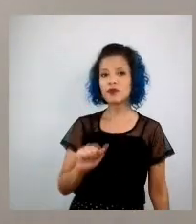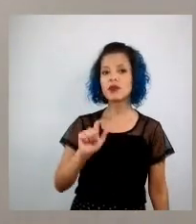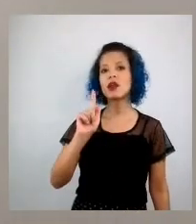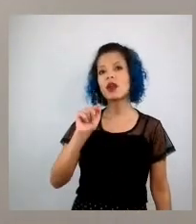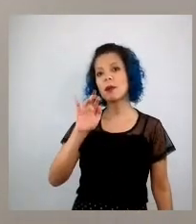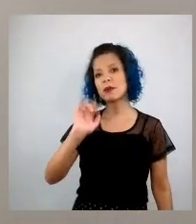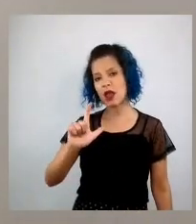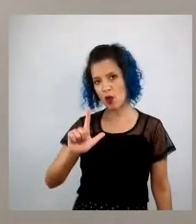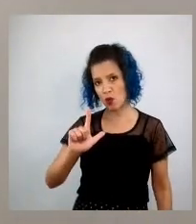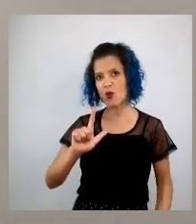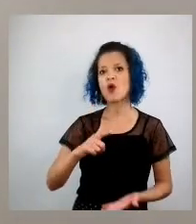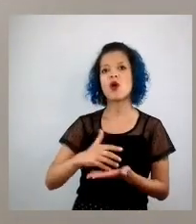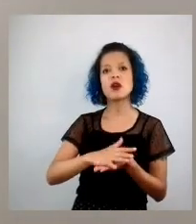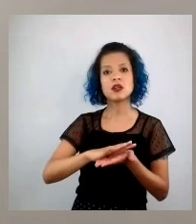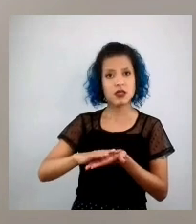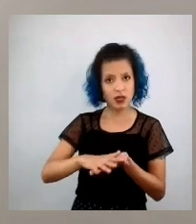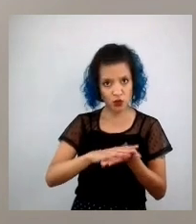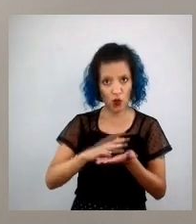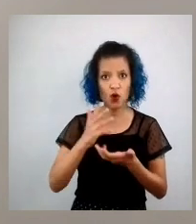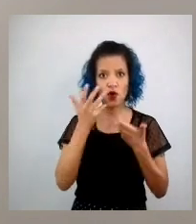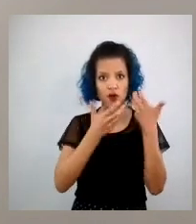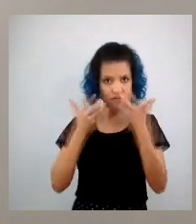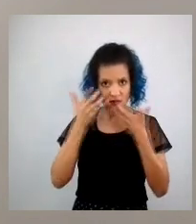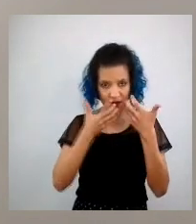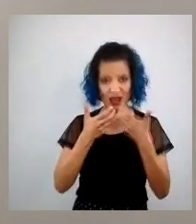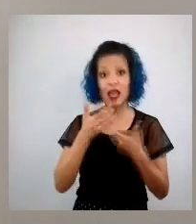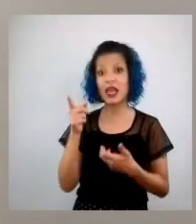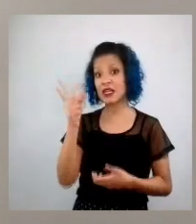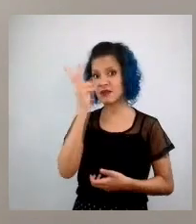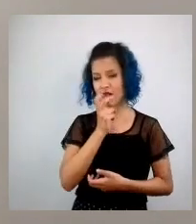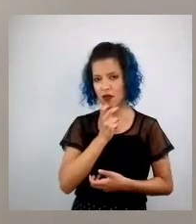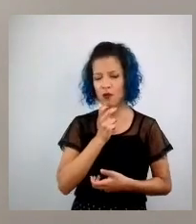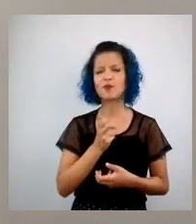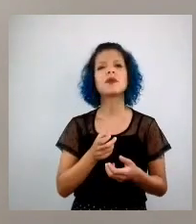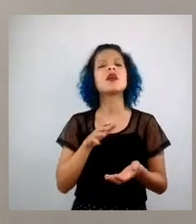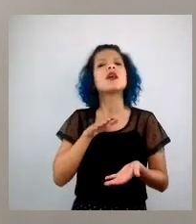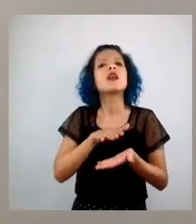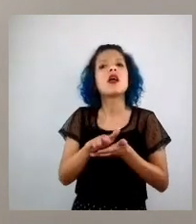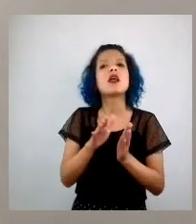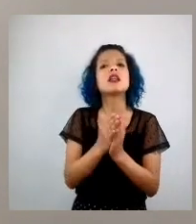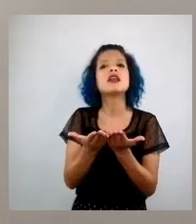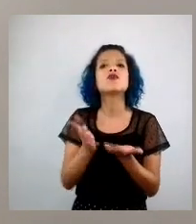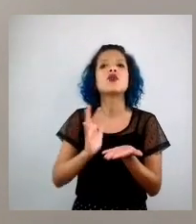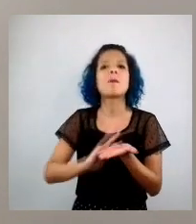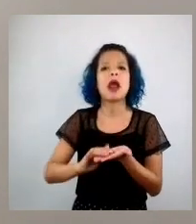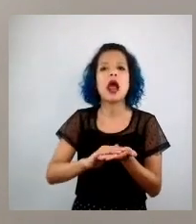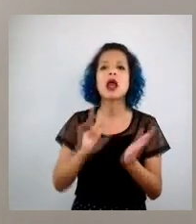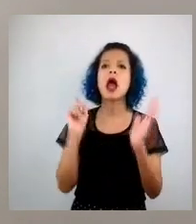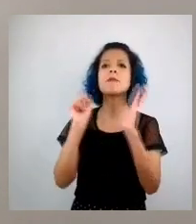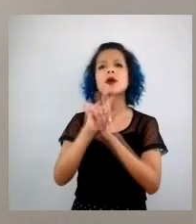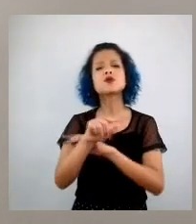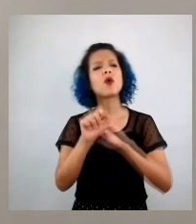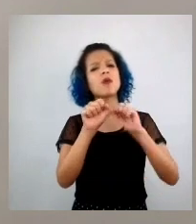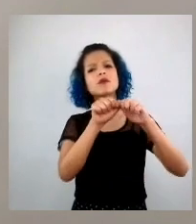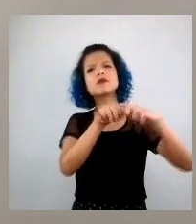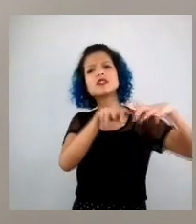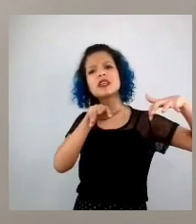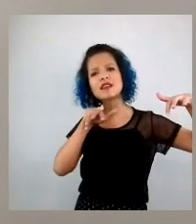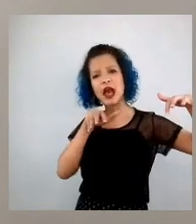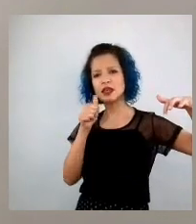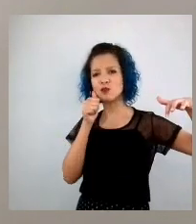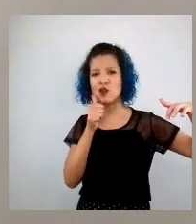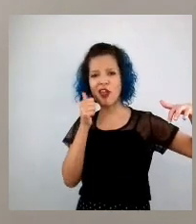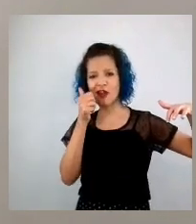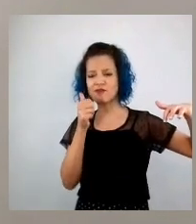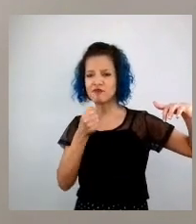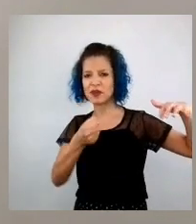cego, levou para o programa um livro em braille. A Regina perguntou quem lê braille aqui na plateia. Aí eu estava lá, no lugar certo, na hora